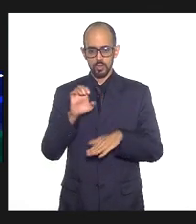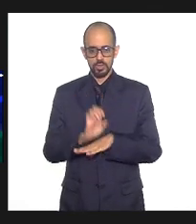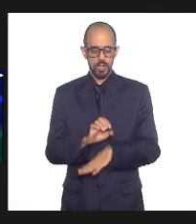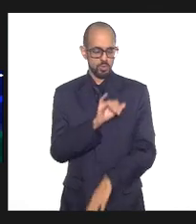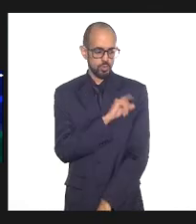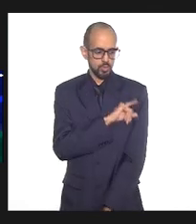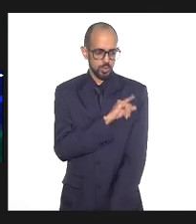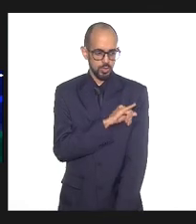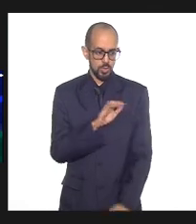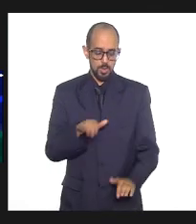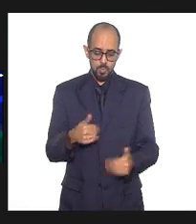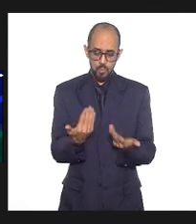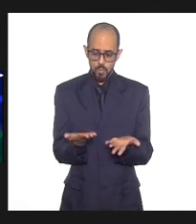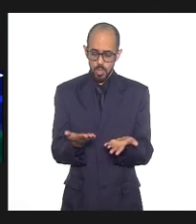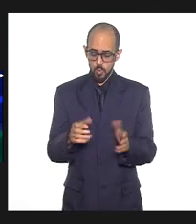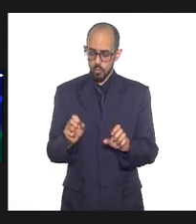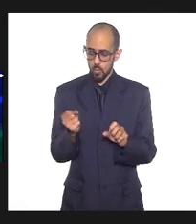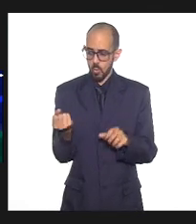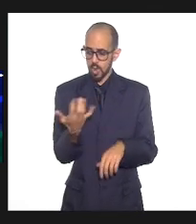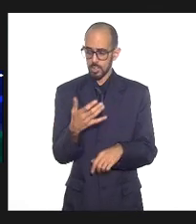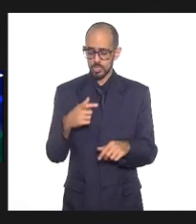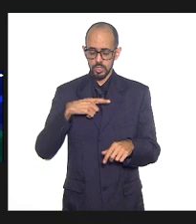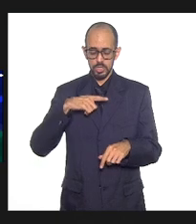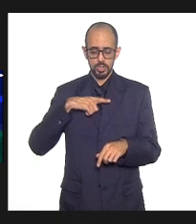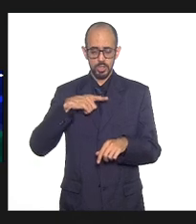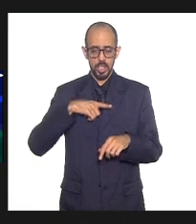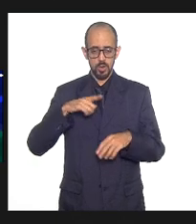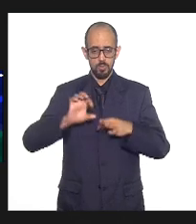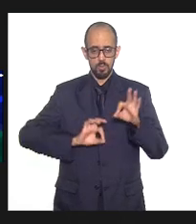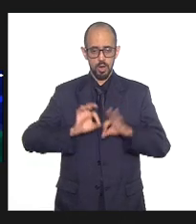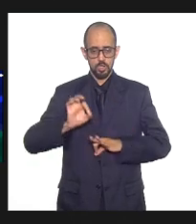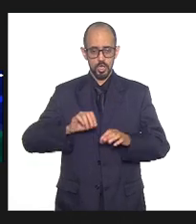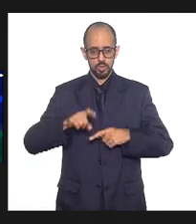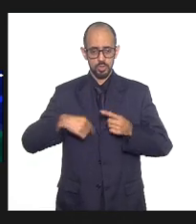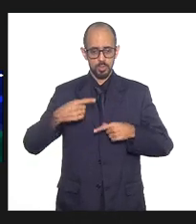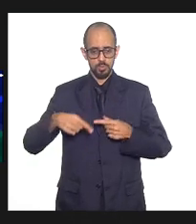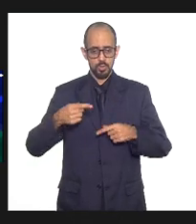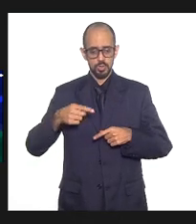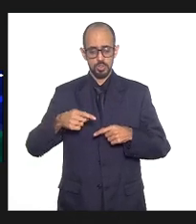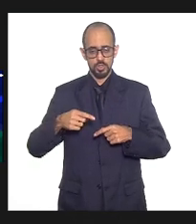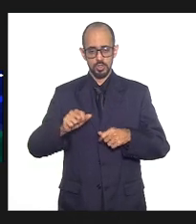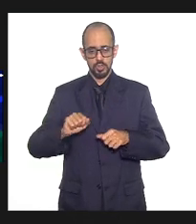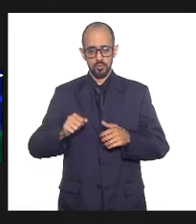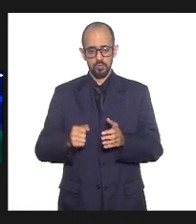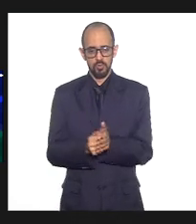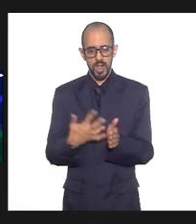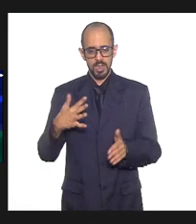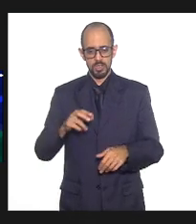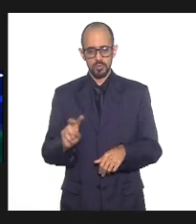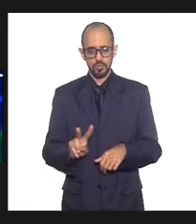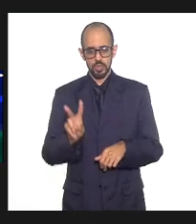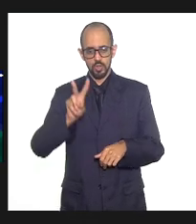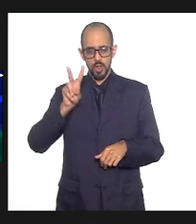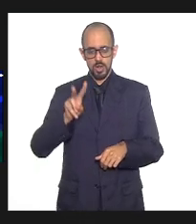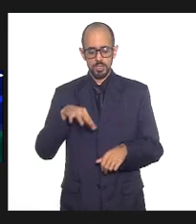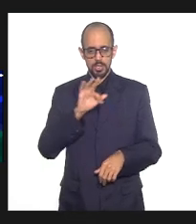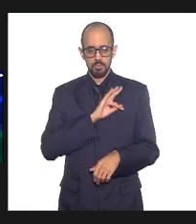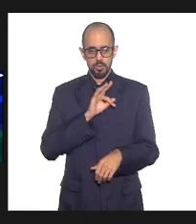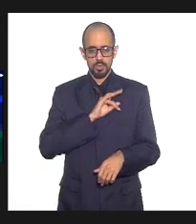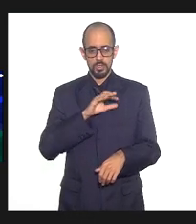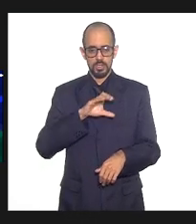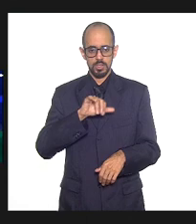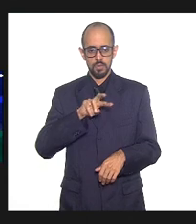quando um projeto desse vem à pauta, logo após sucessivas vitórias da nossa Polícia Civil, como